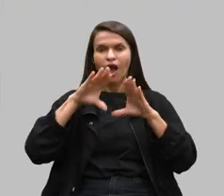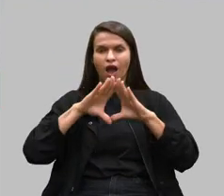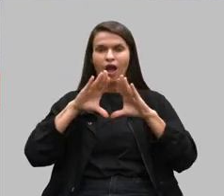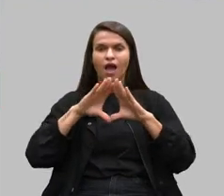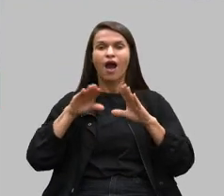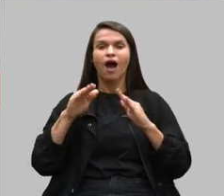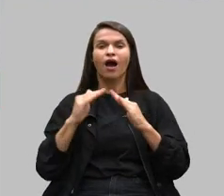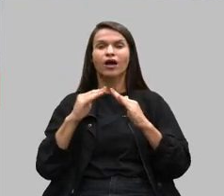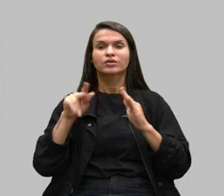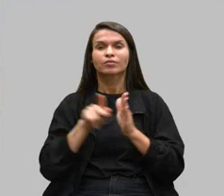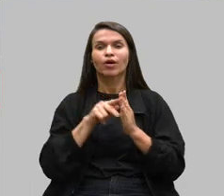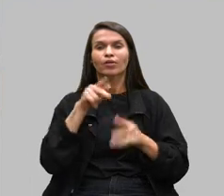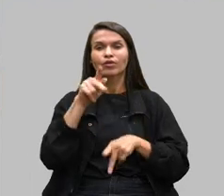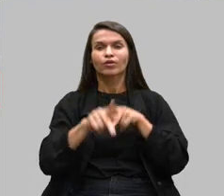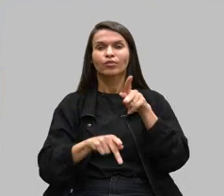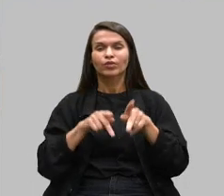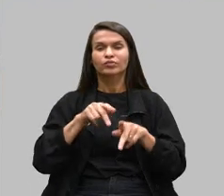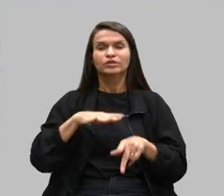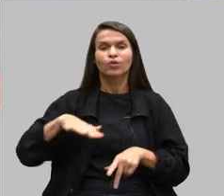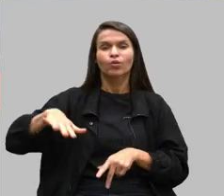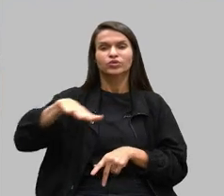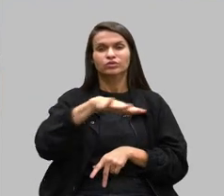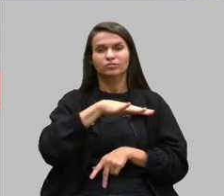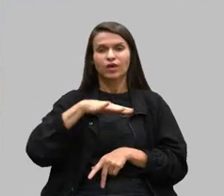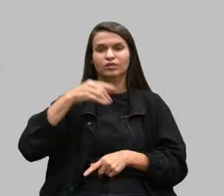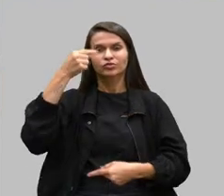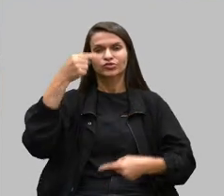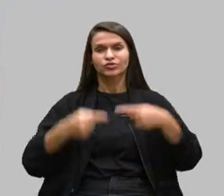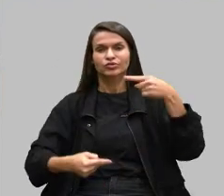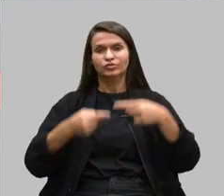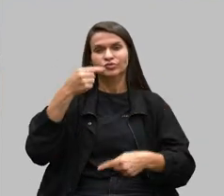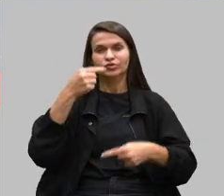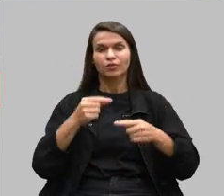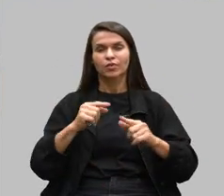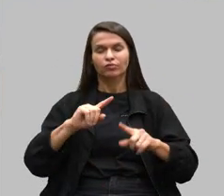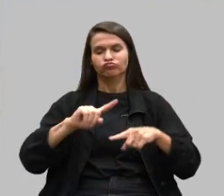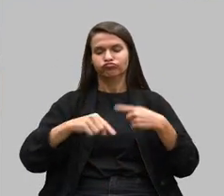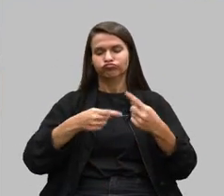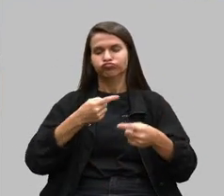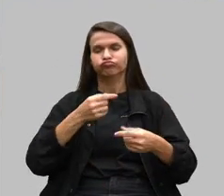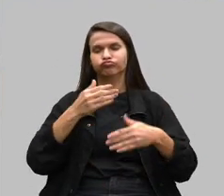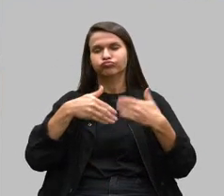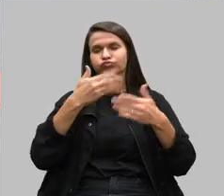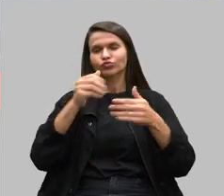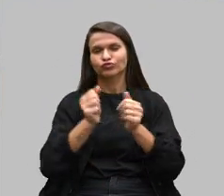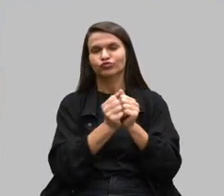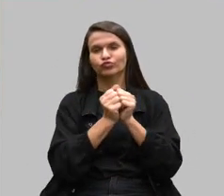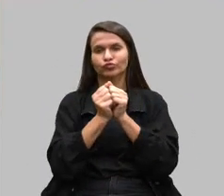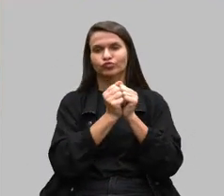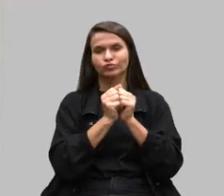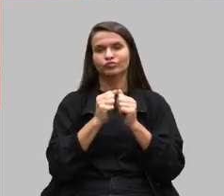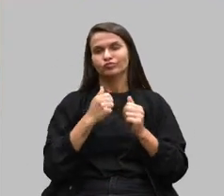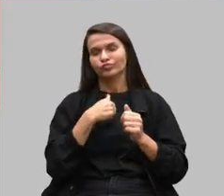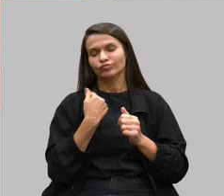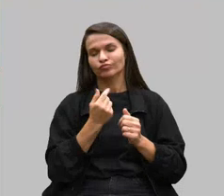aqui para ser o espaço para discutir e para avançar juntos contem conosco Muito obrigado